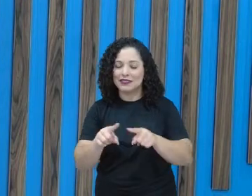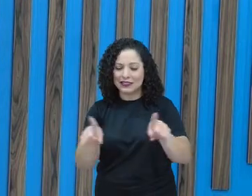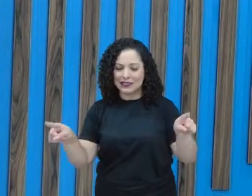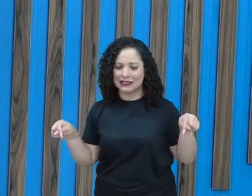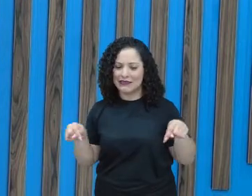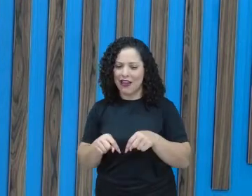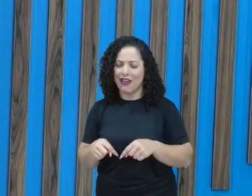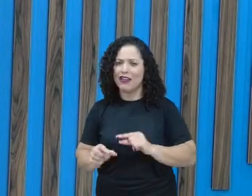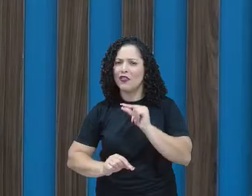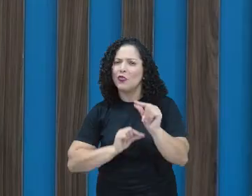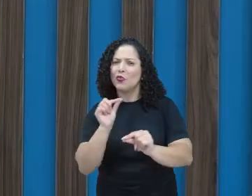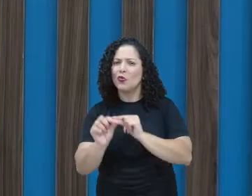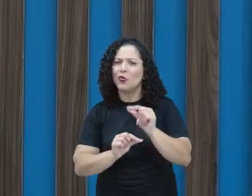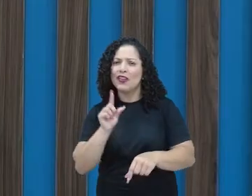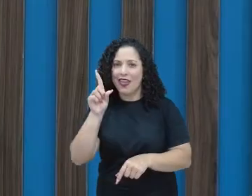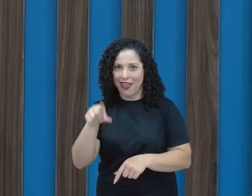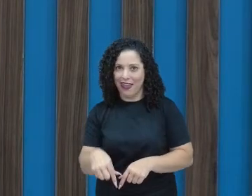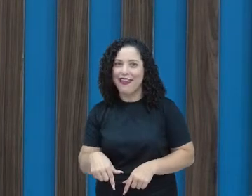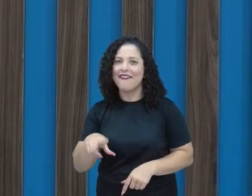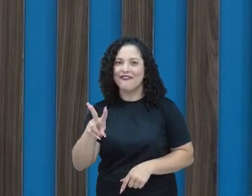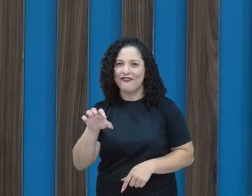aula? Completamente verossímil.